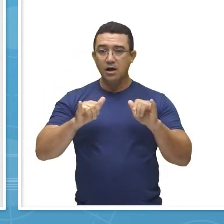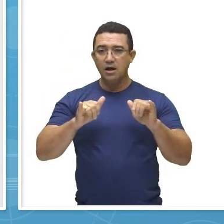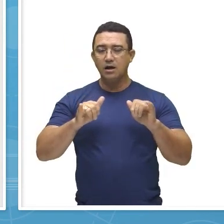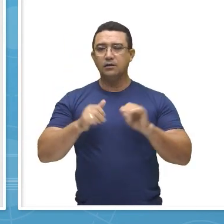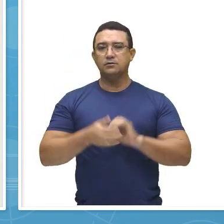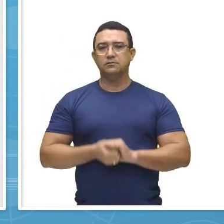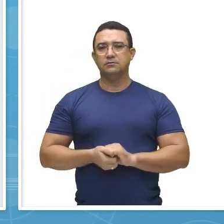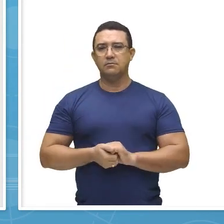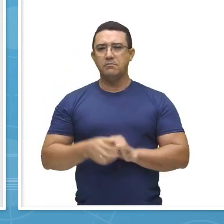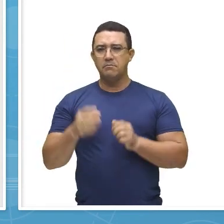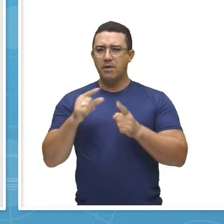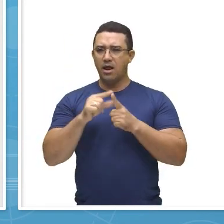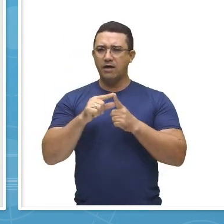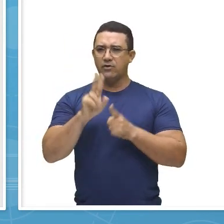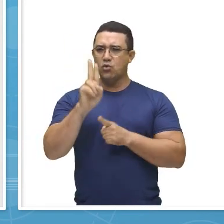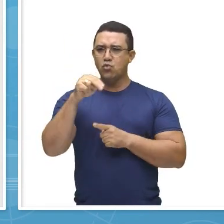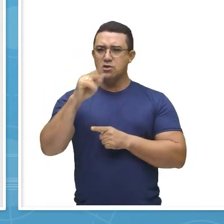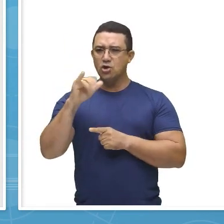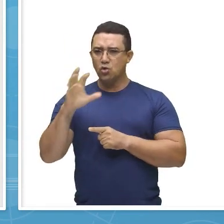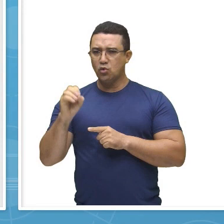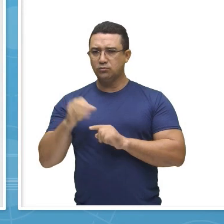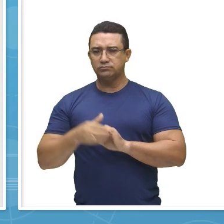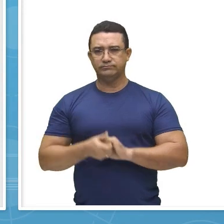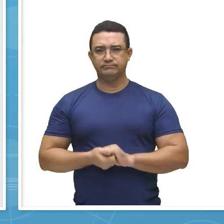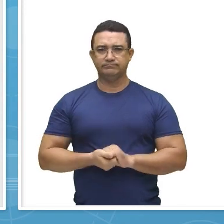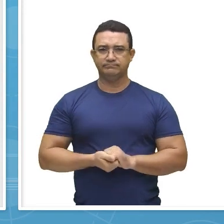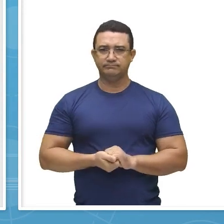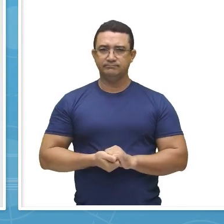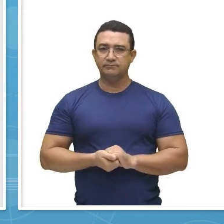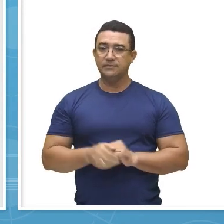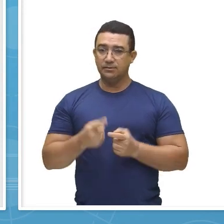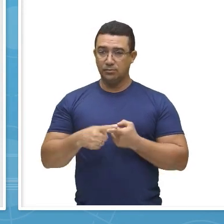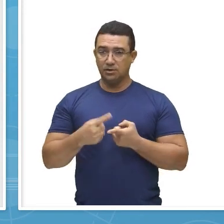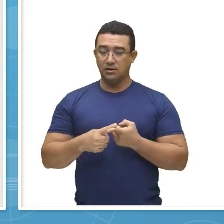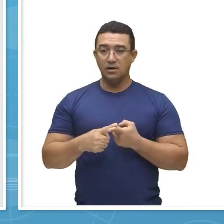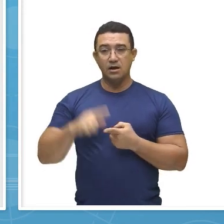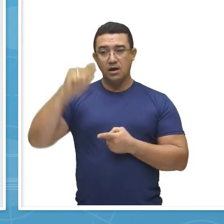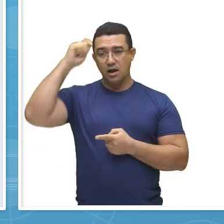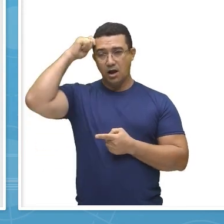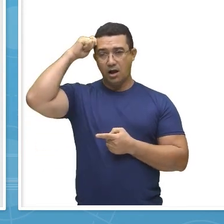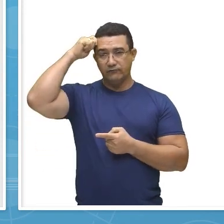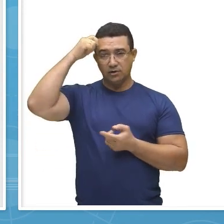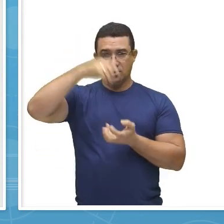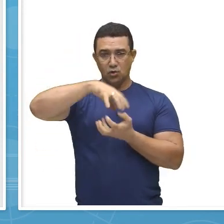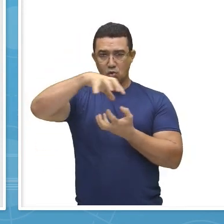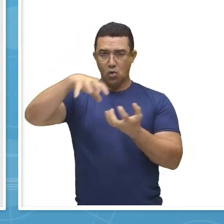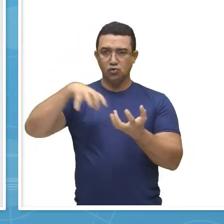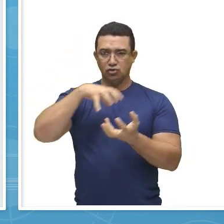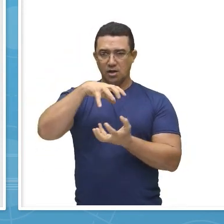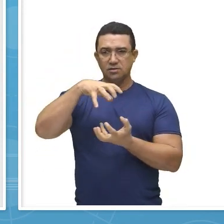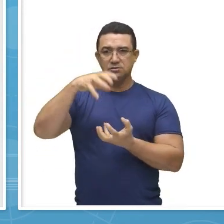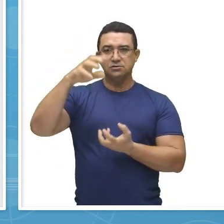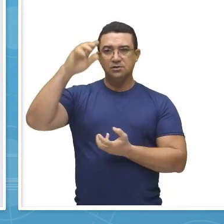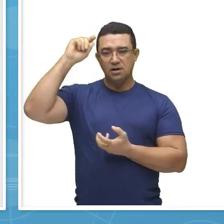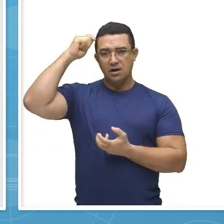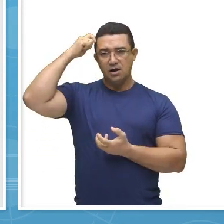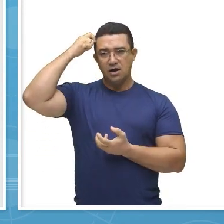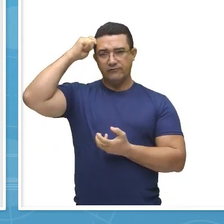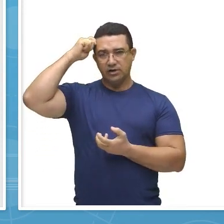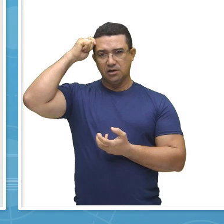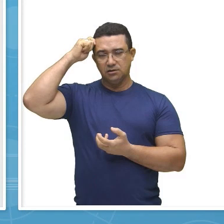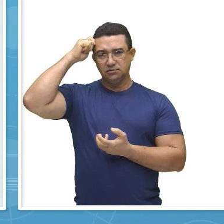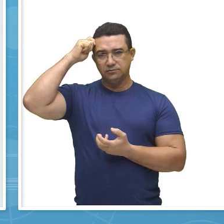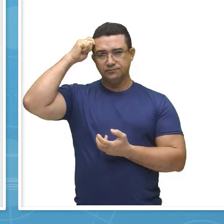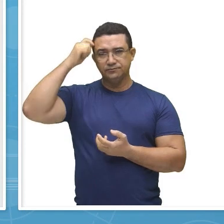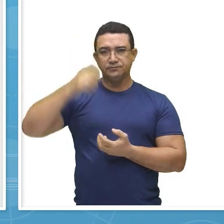aqui, único, né? Por quê, gente? Porque a África, tá? O continente africano não é o